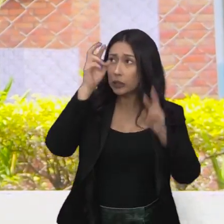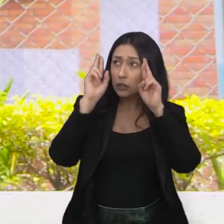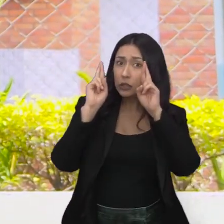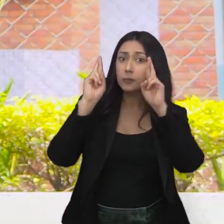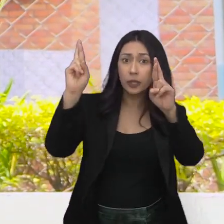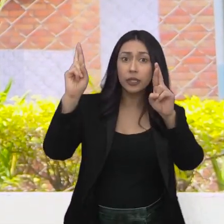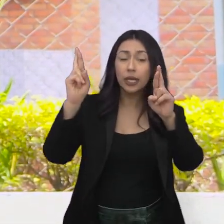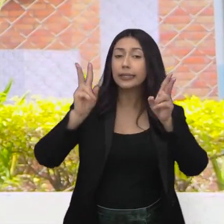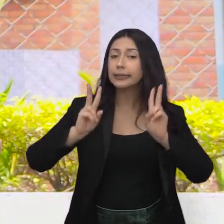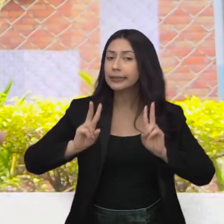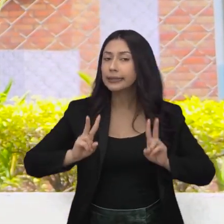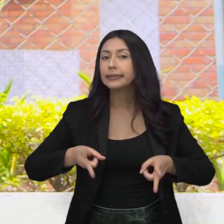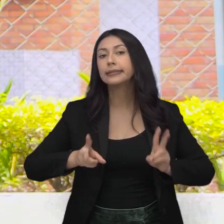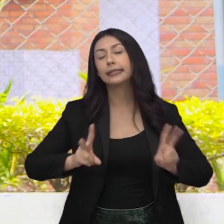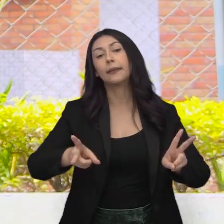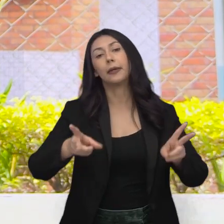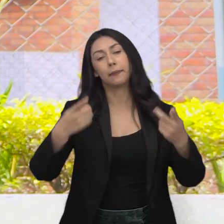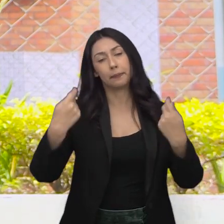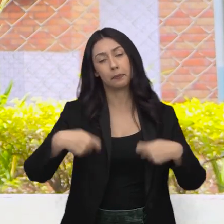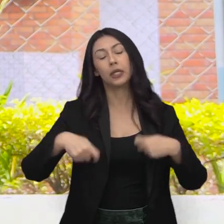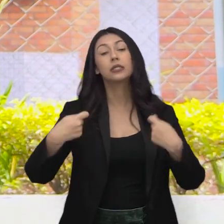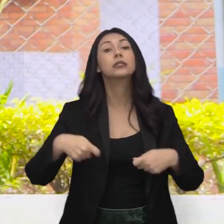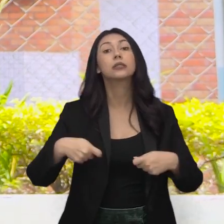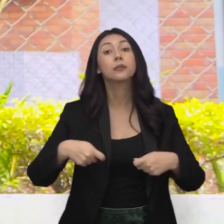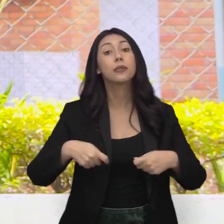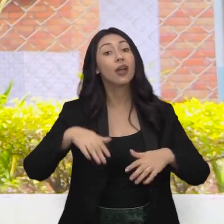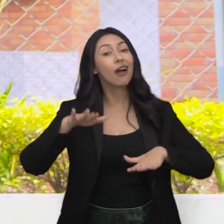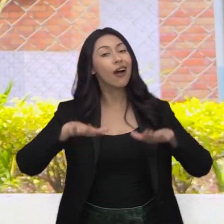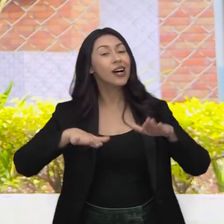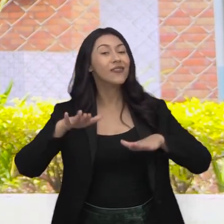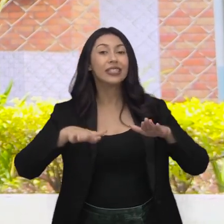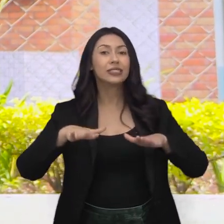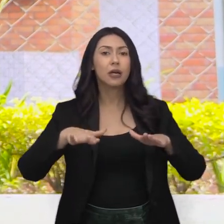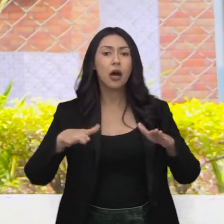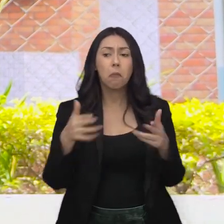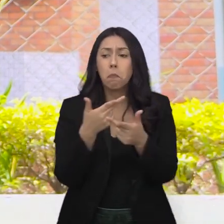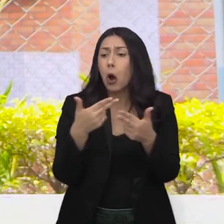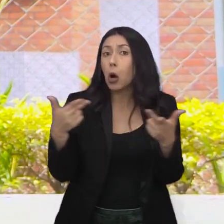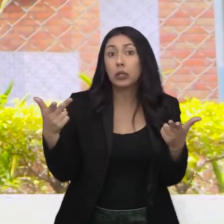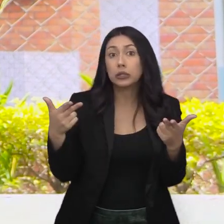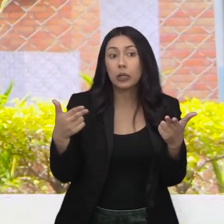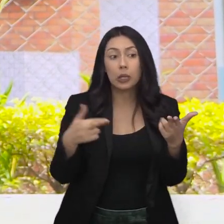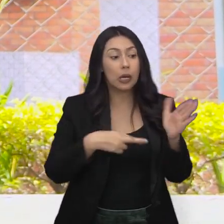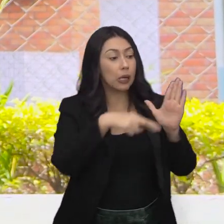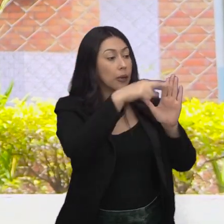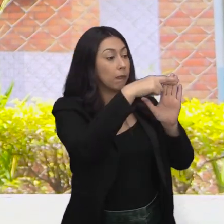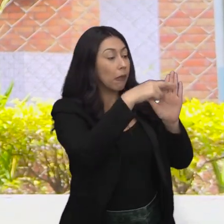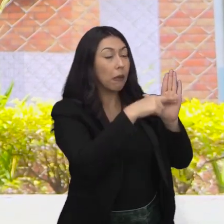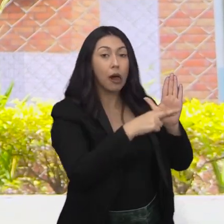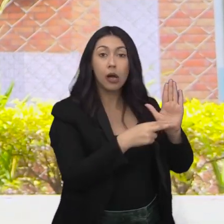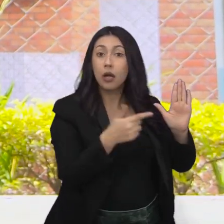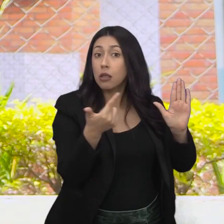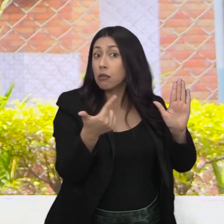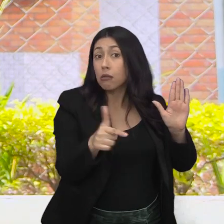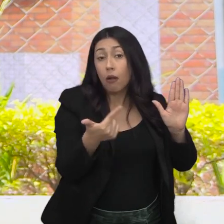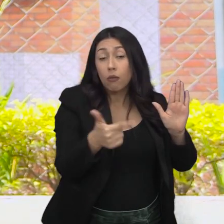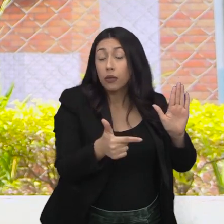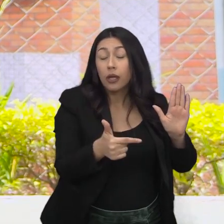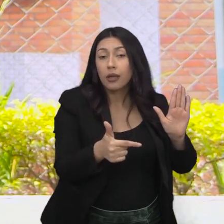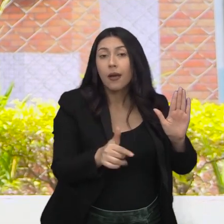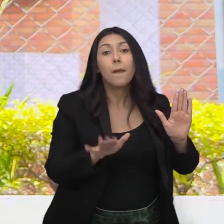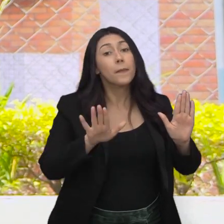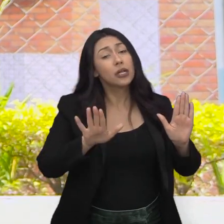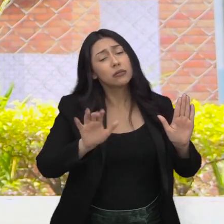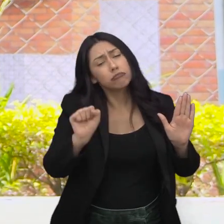mágica é utilizada por síndicos e moradores. Muitas vezes, algo que nem está no centro de convenções e de regras